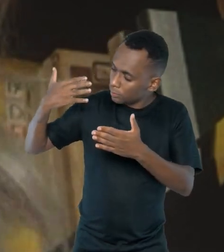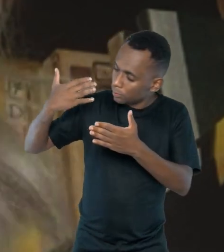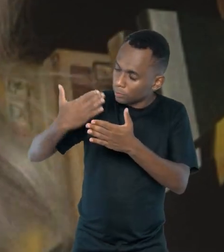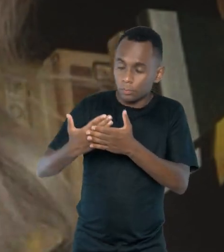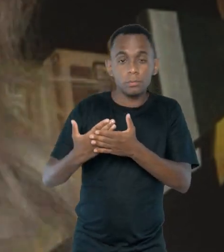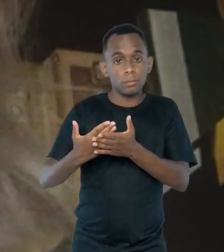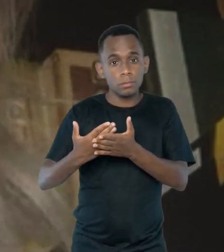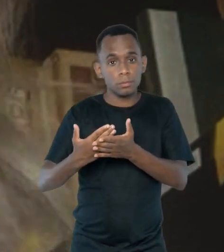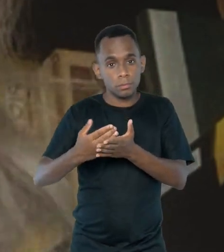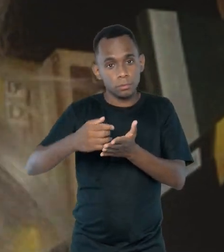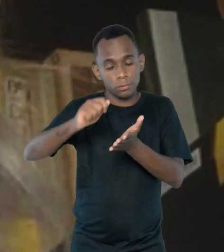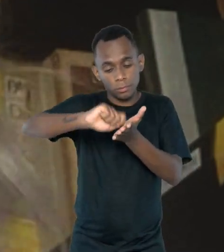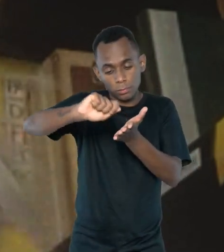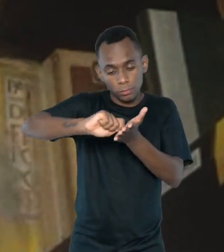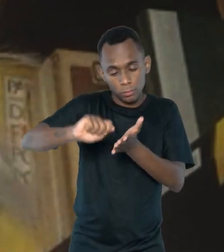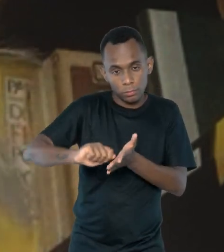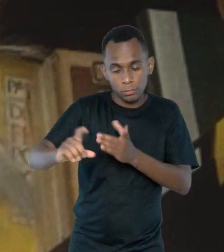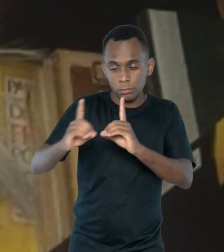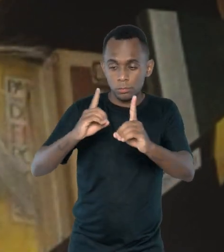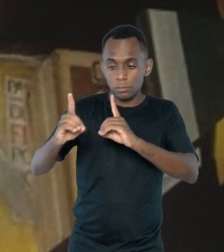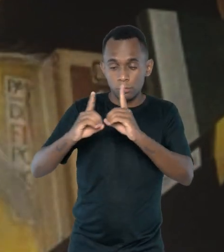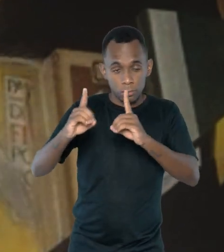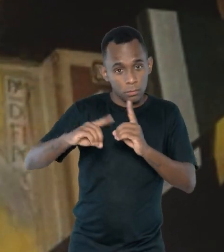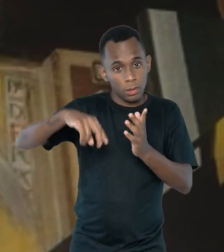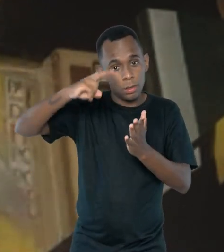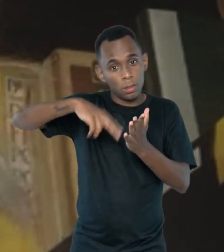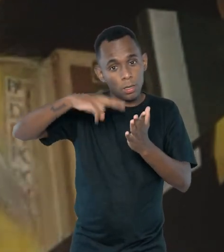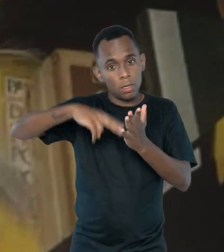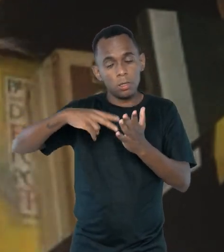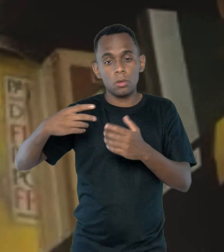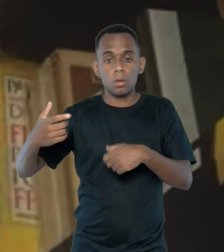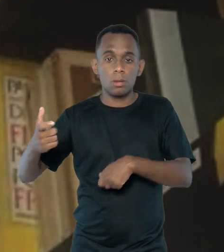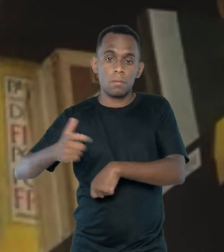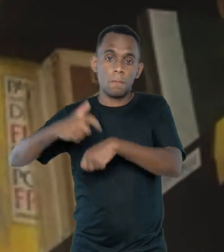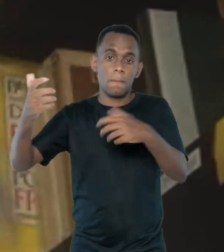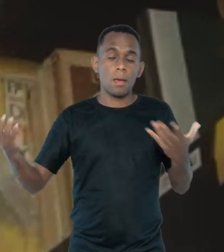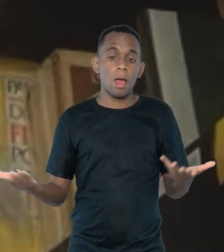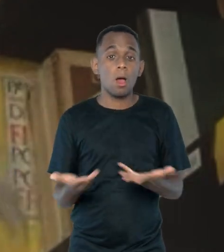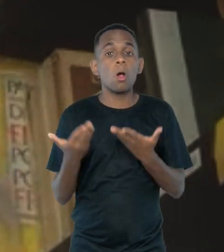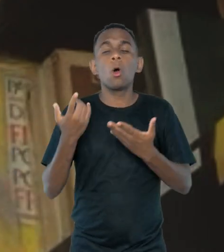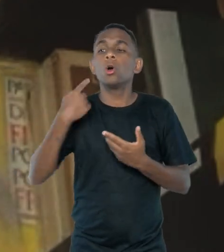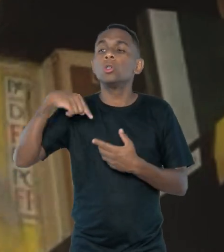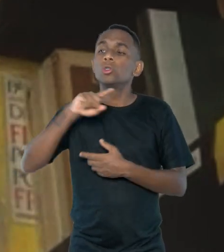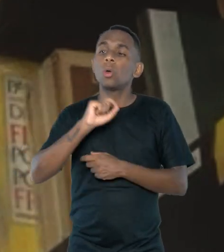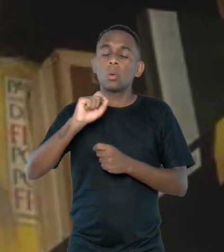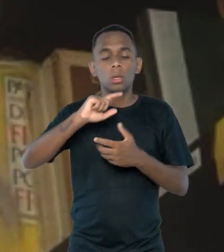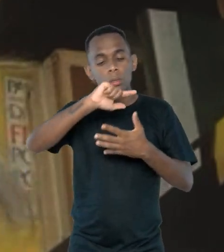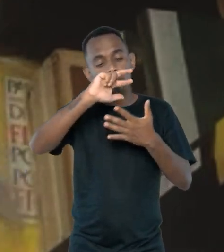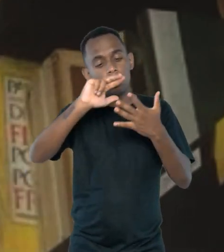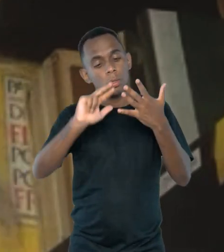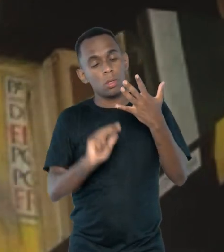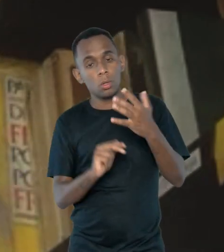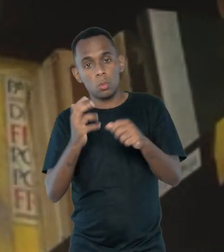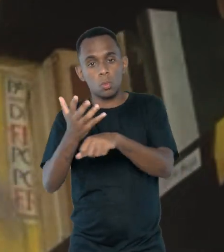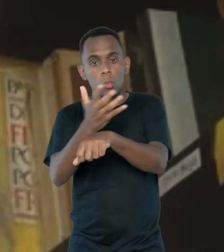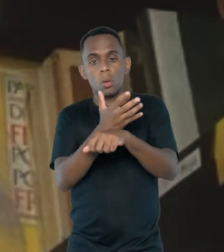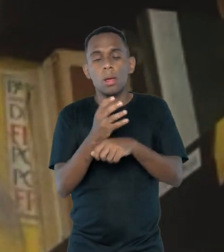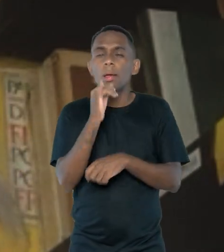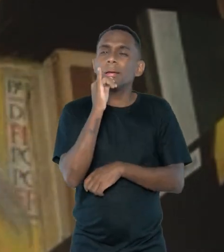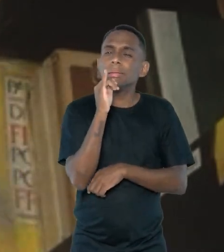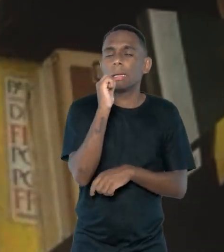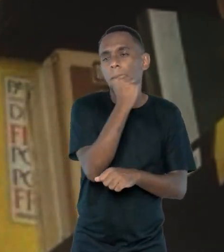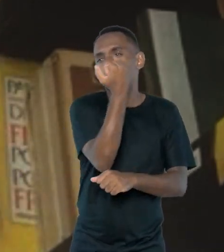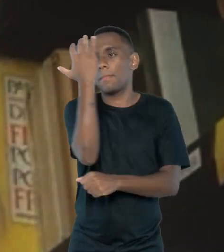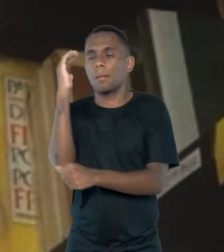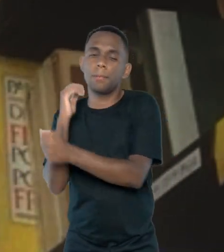esse livro, Transversais do Mundo, Leituras de um Tempo. E nós trabalhamos na transversalidade, veja, questão